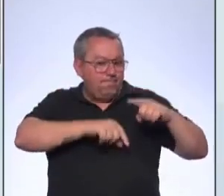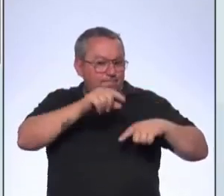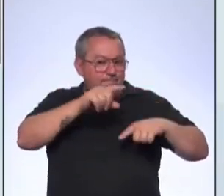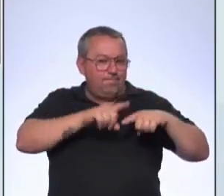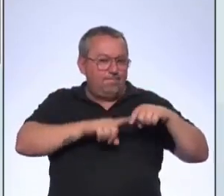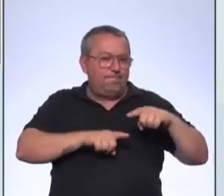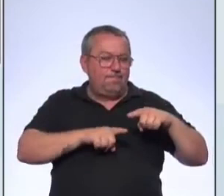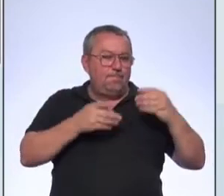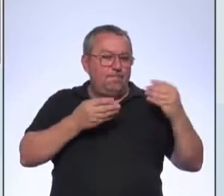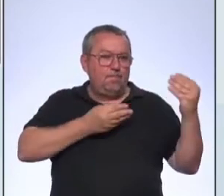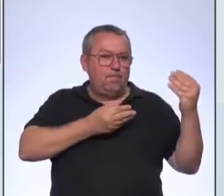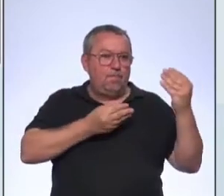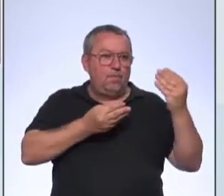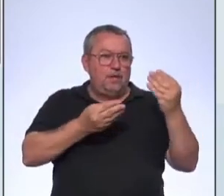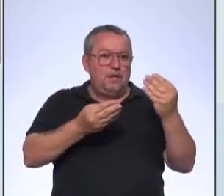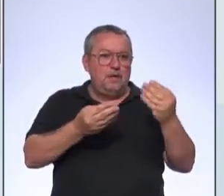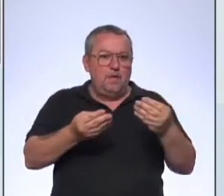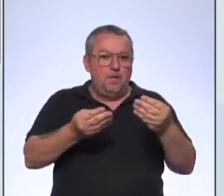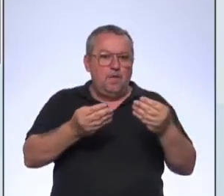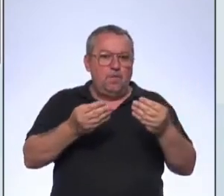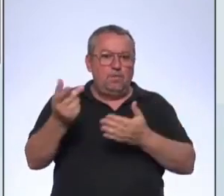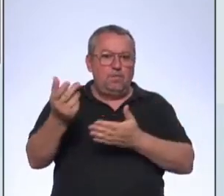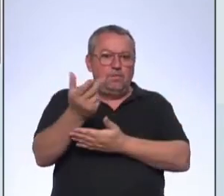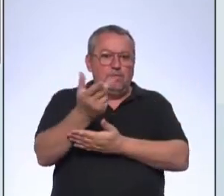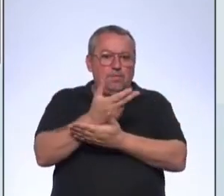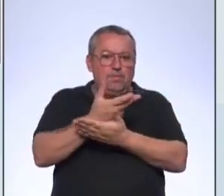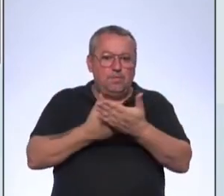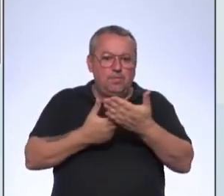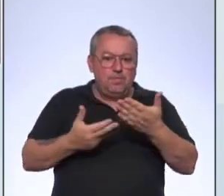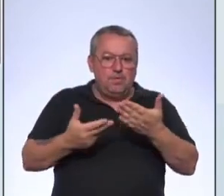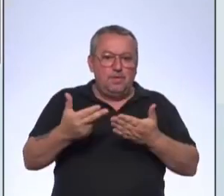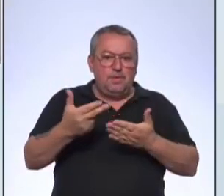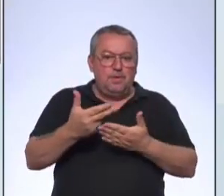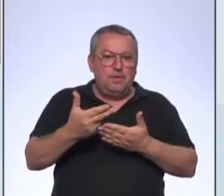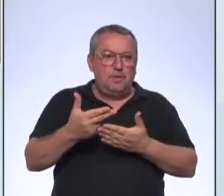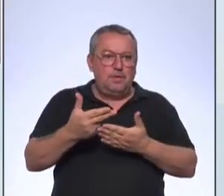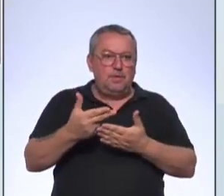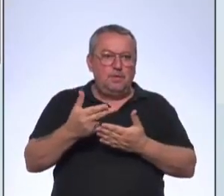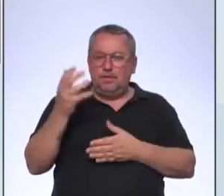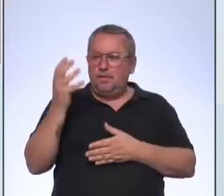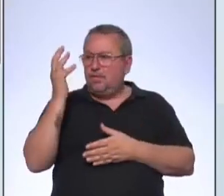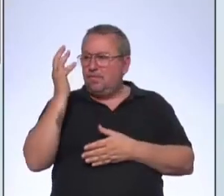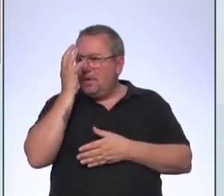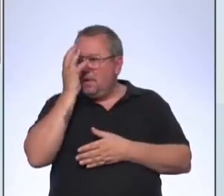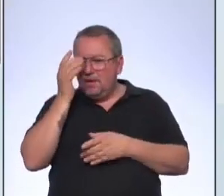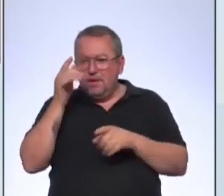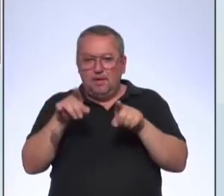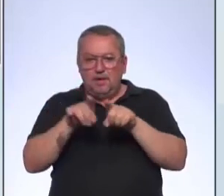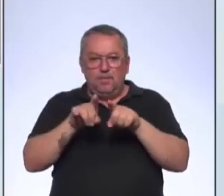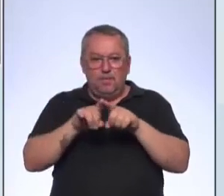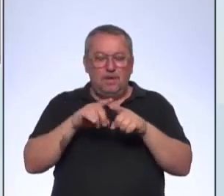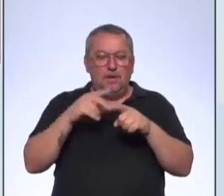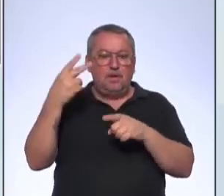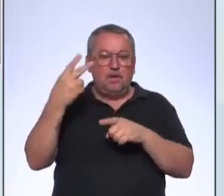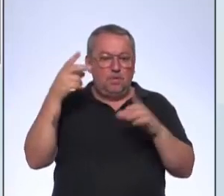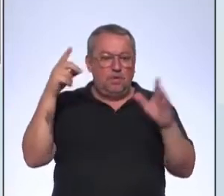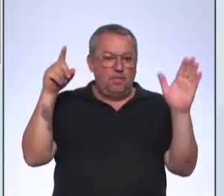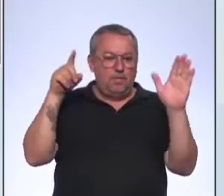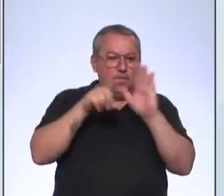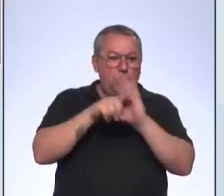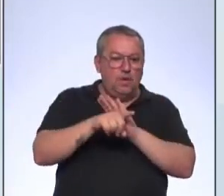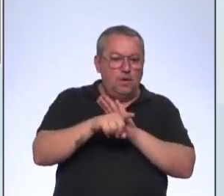que proporcionam o desenho das máscaras. E sobre a segunda questão, né,